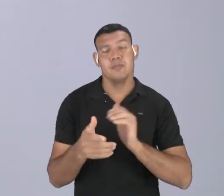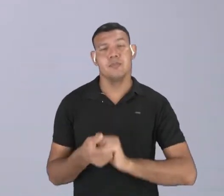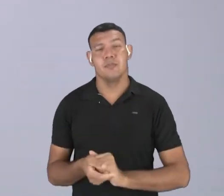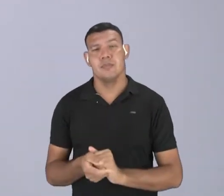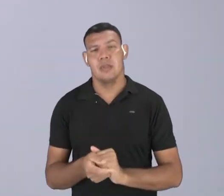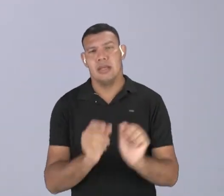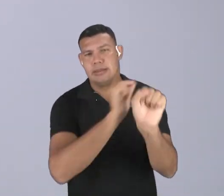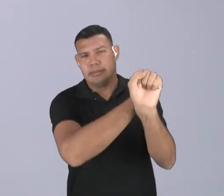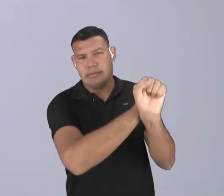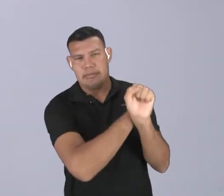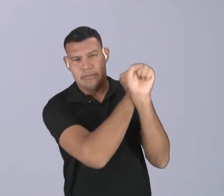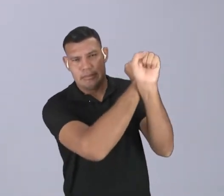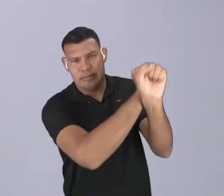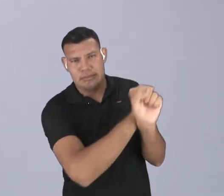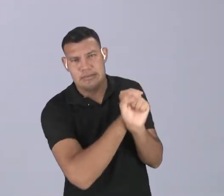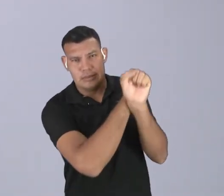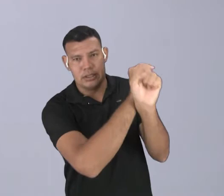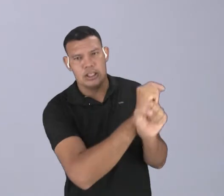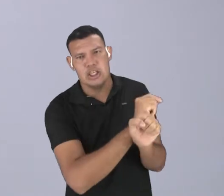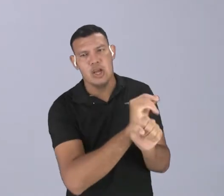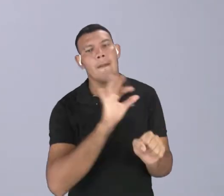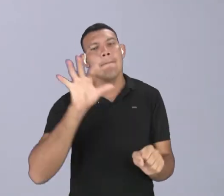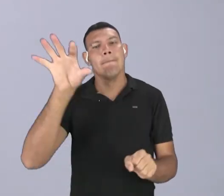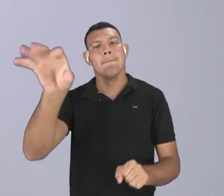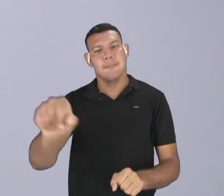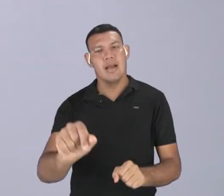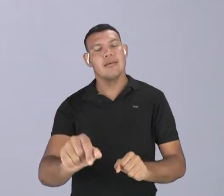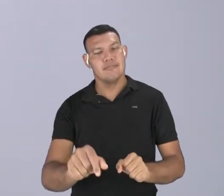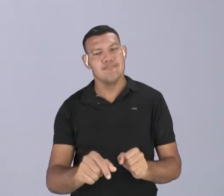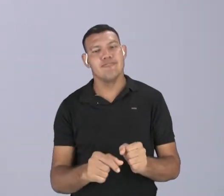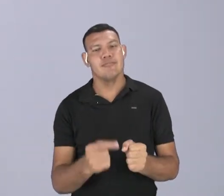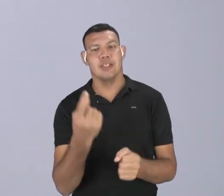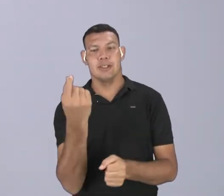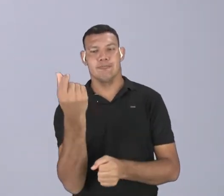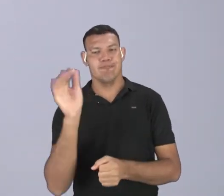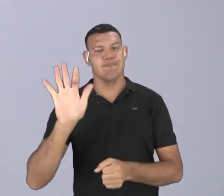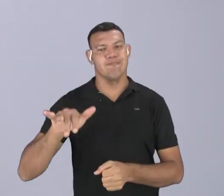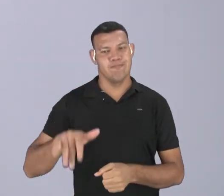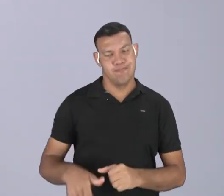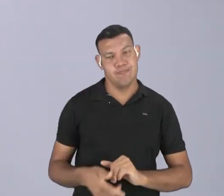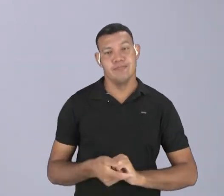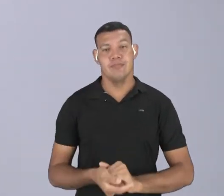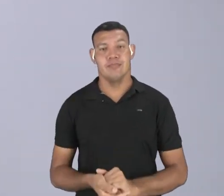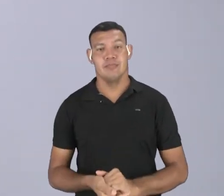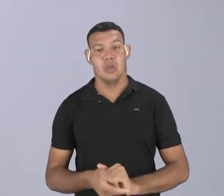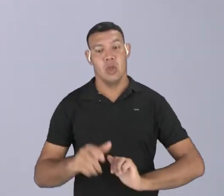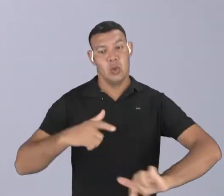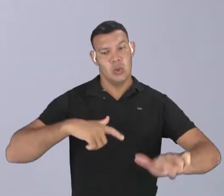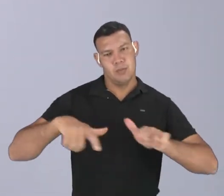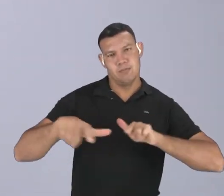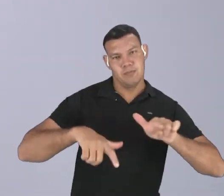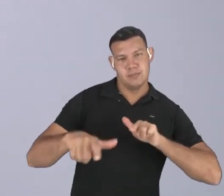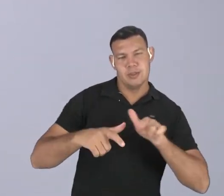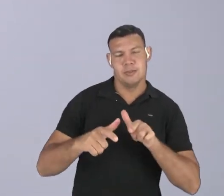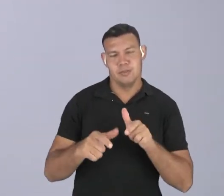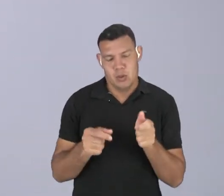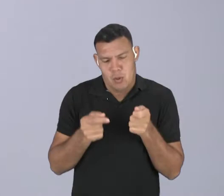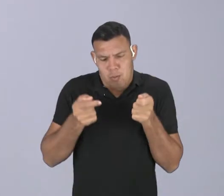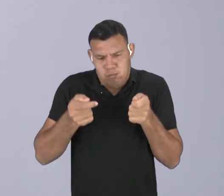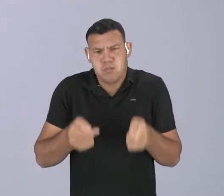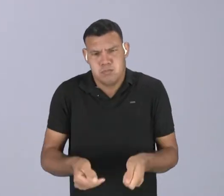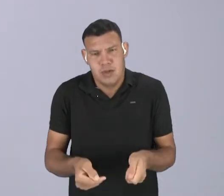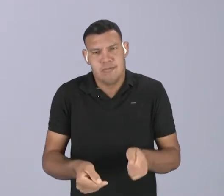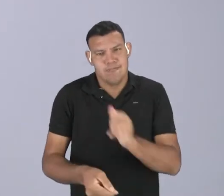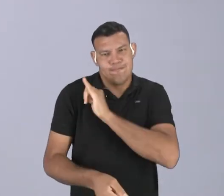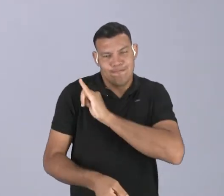principalmente, escravidão, que eles vão buscar essa mão de obra mais barata e que ela é fruto desse domínio